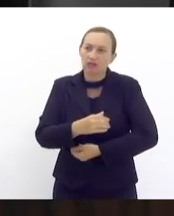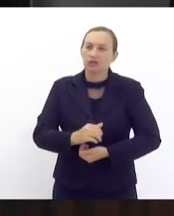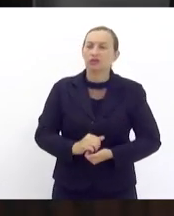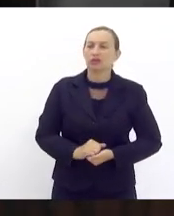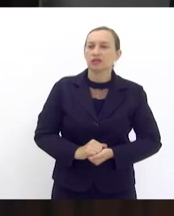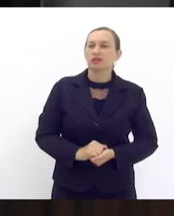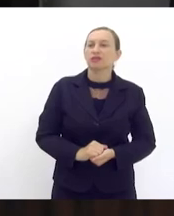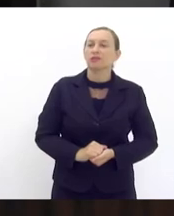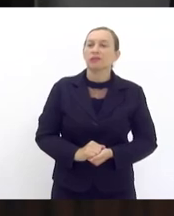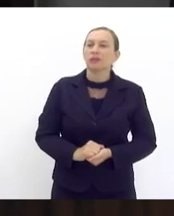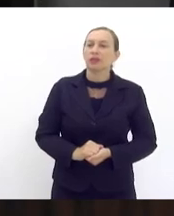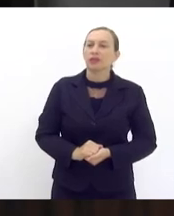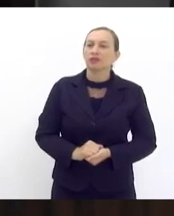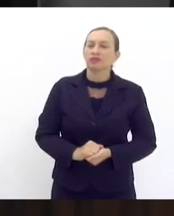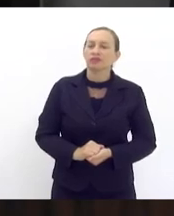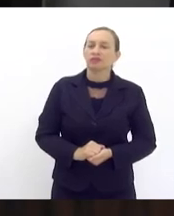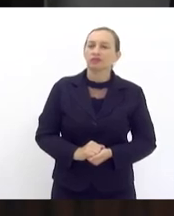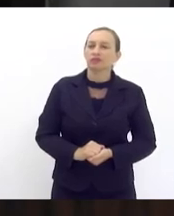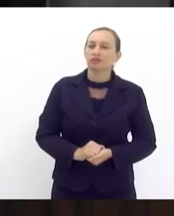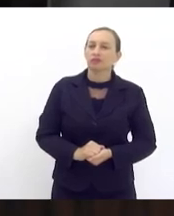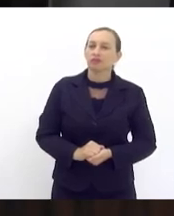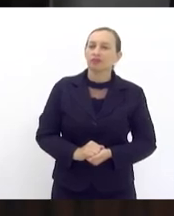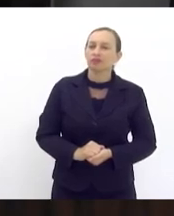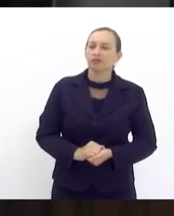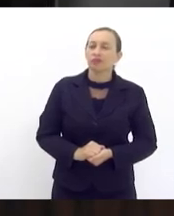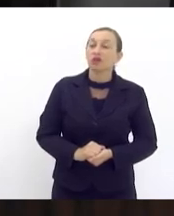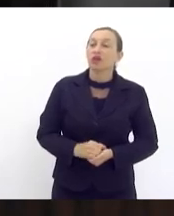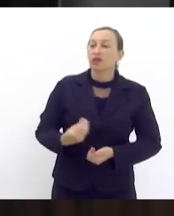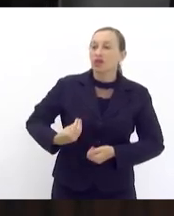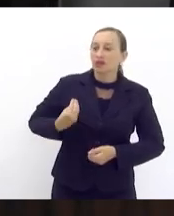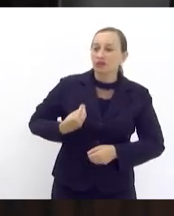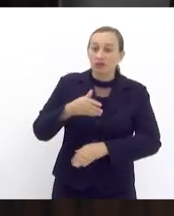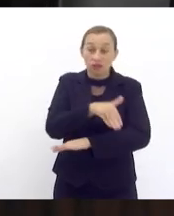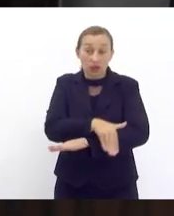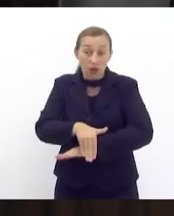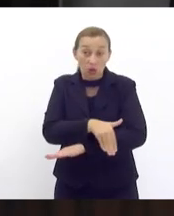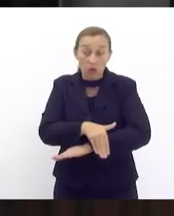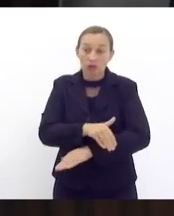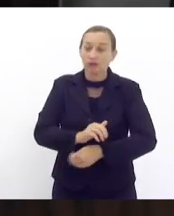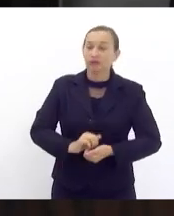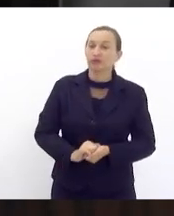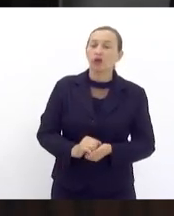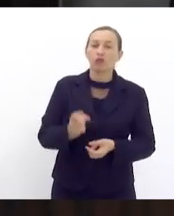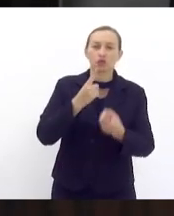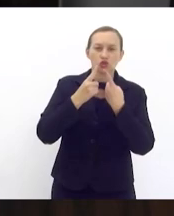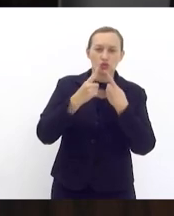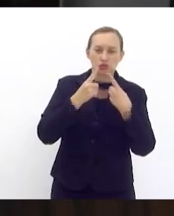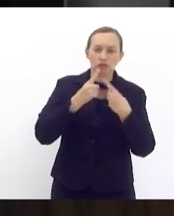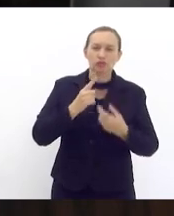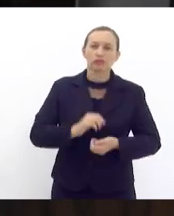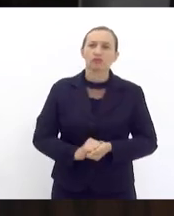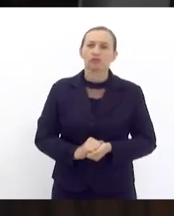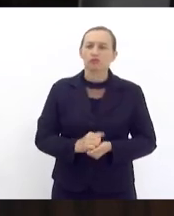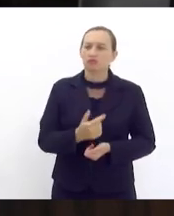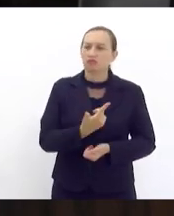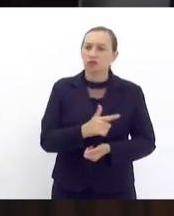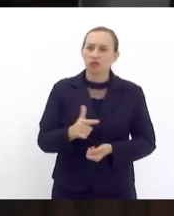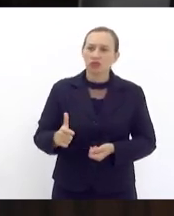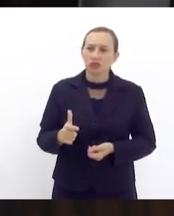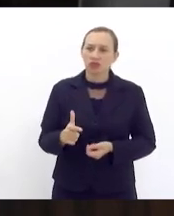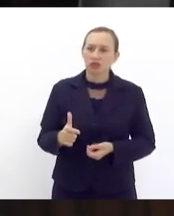lactante que esteja na situação de rua em discussão nós